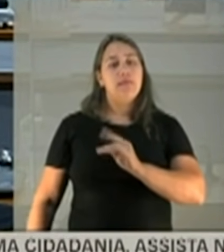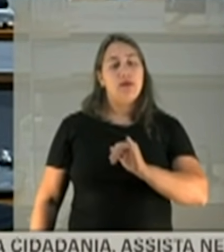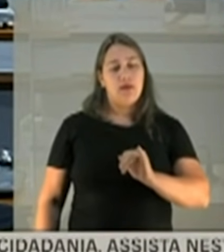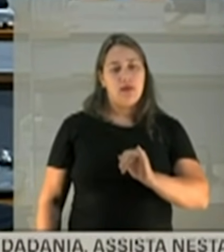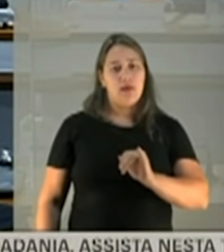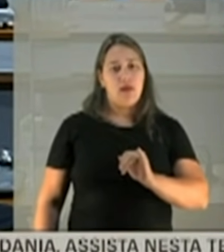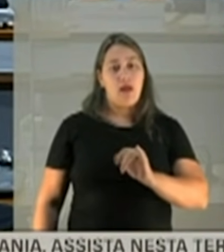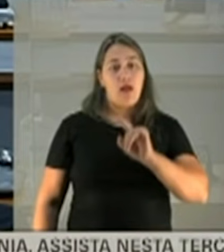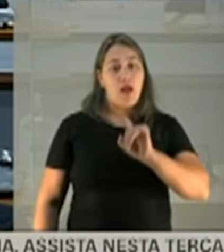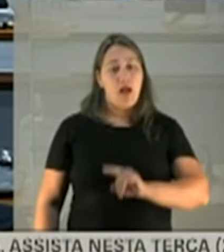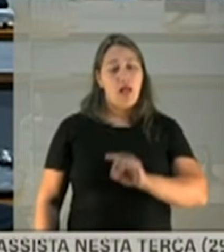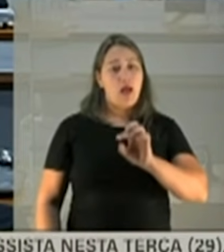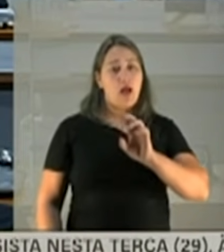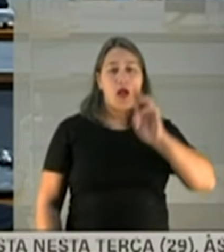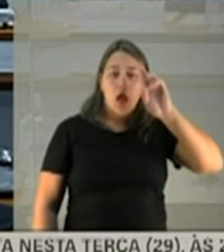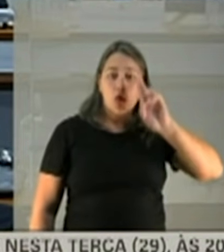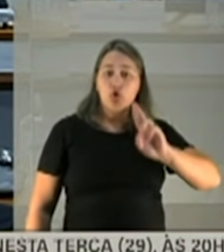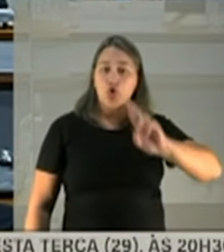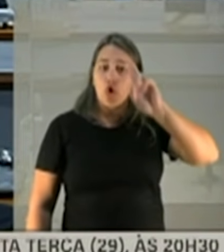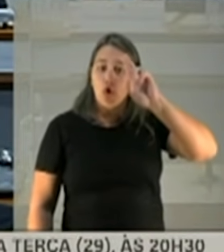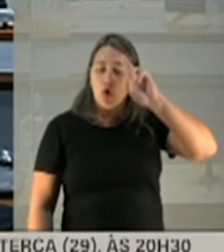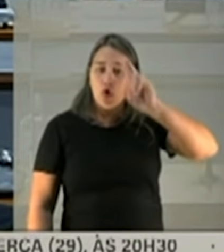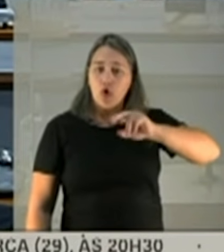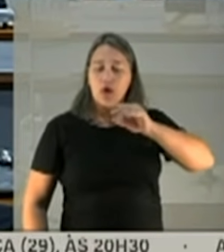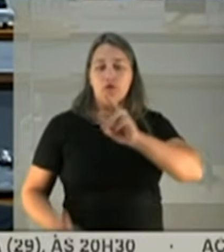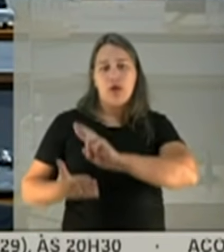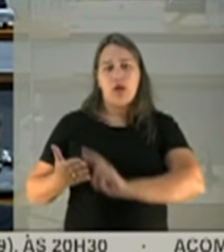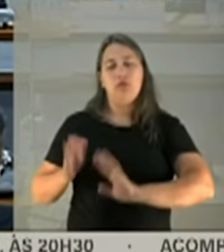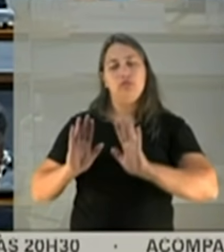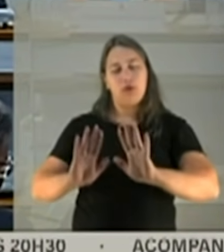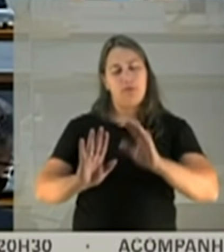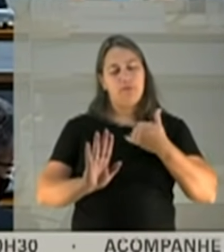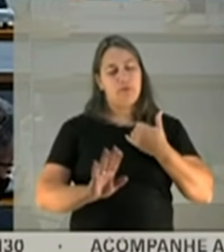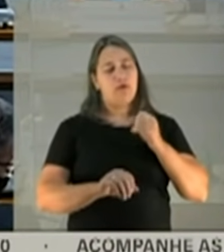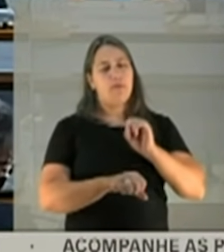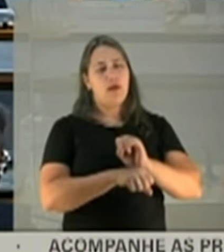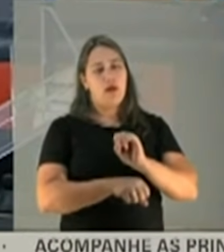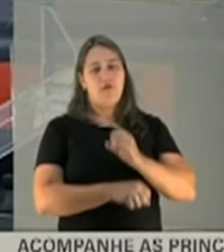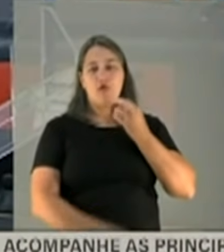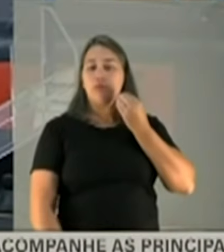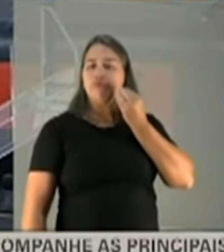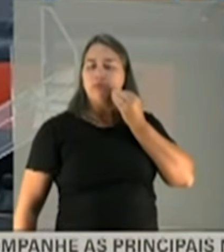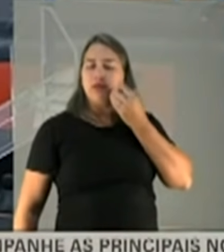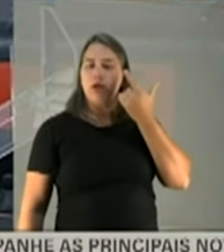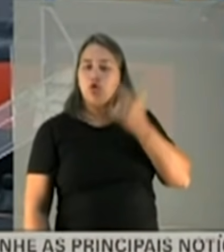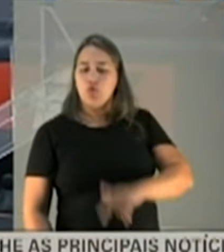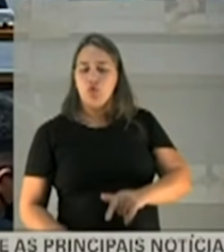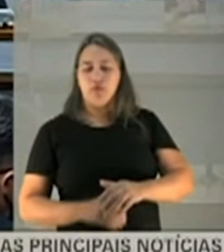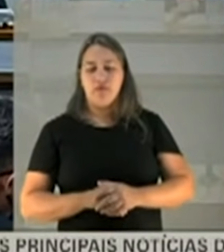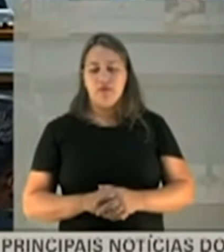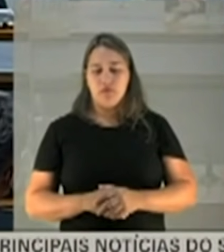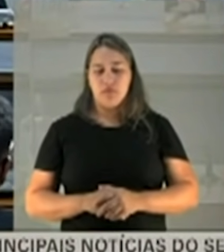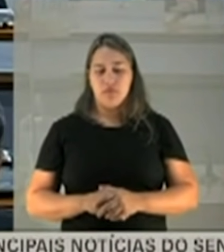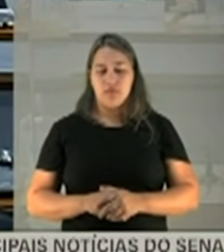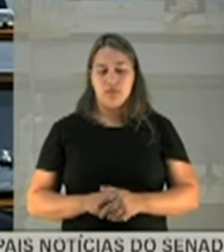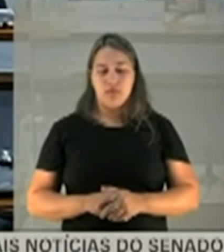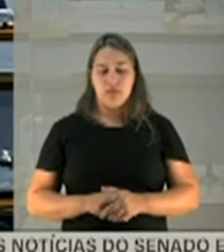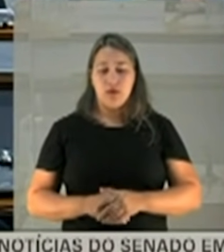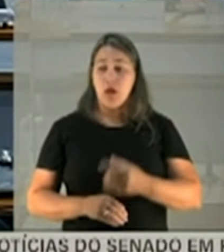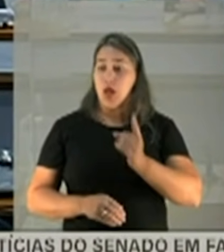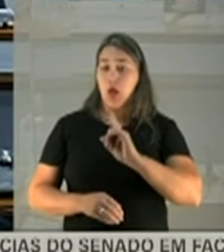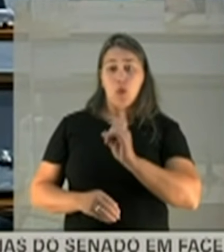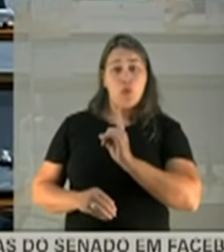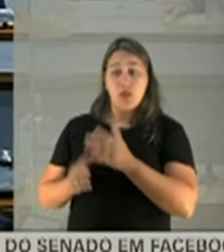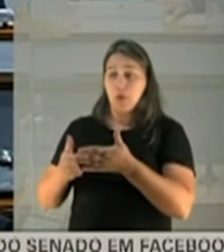A CPI é a dona do relatório, sou dono do relatório. Vamos lá, vamos tentar mais uma vez. Não, mas ele não está perguntando exatamente isso. Não pedi. Não pediu?